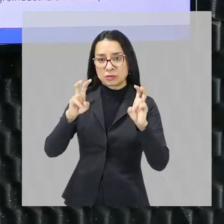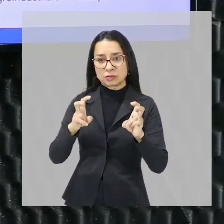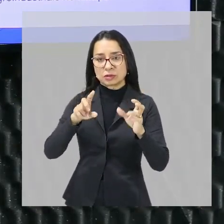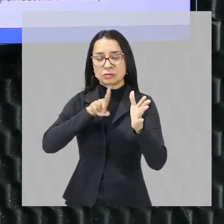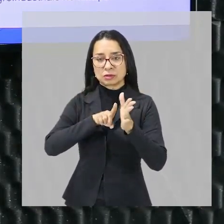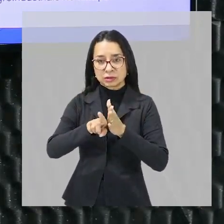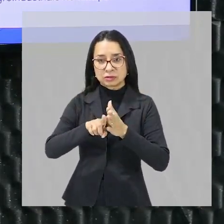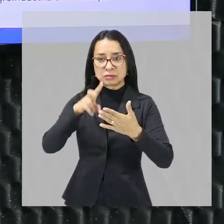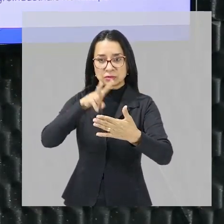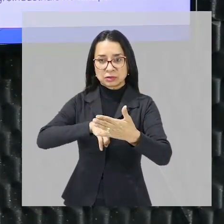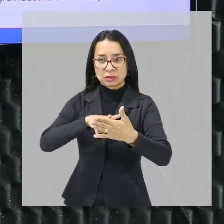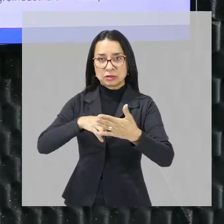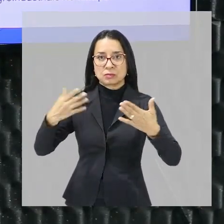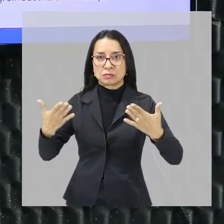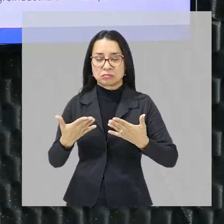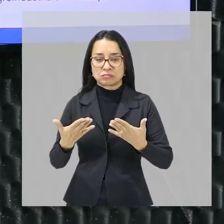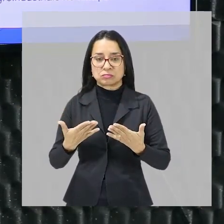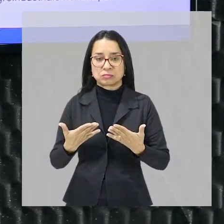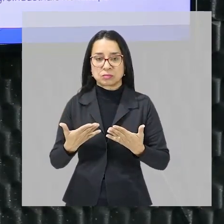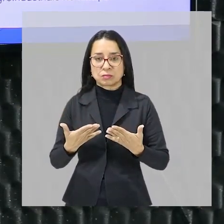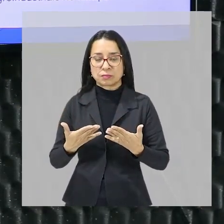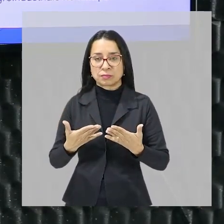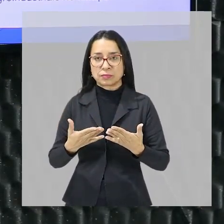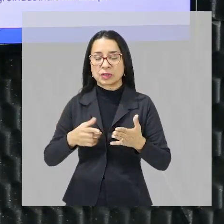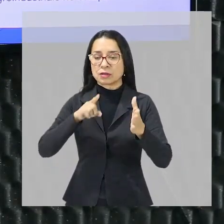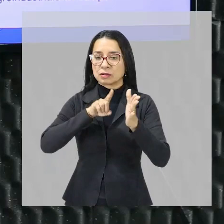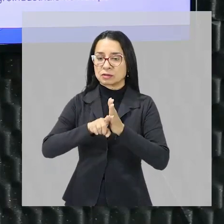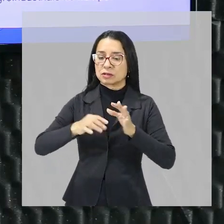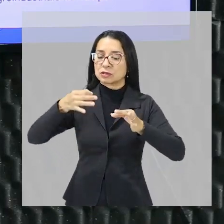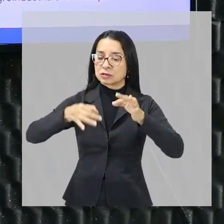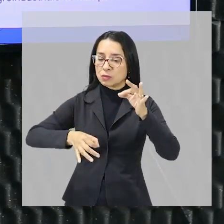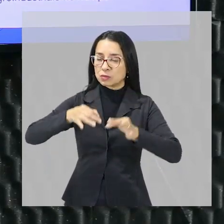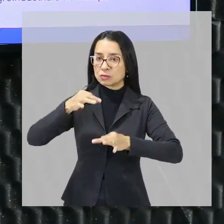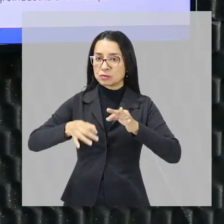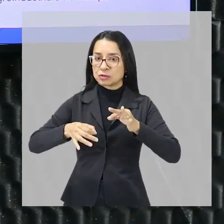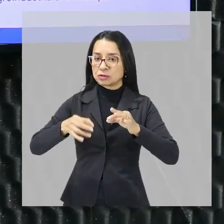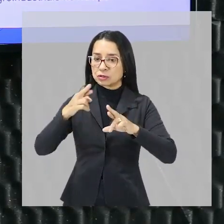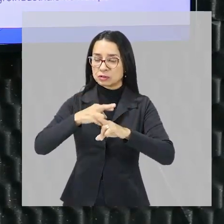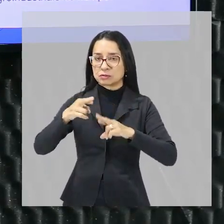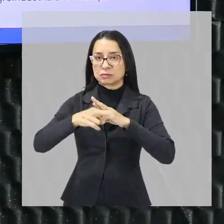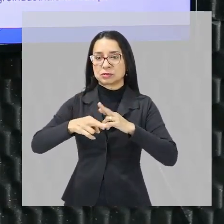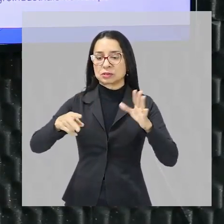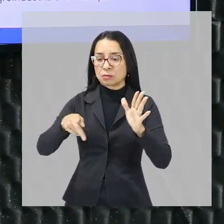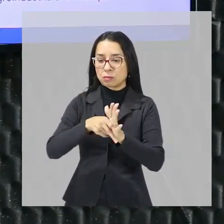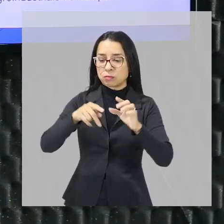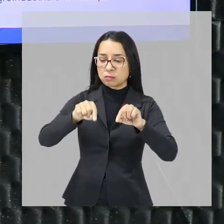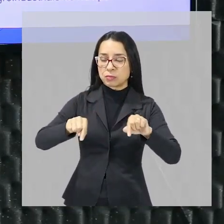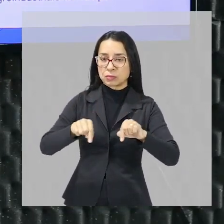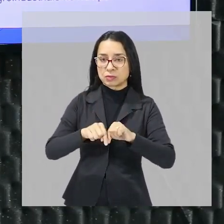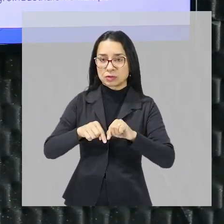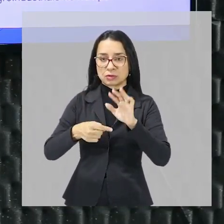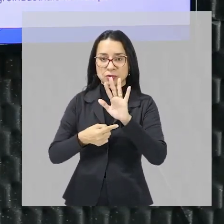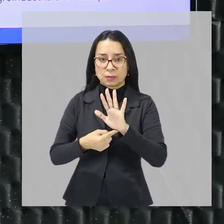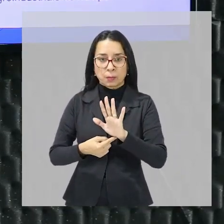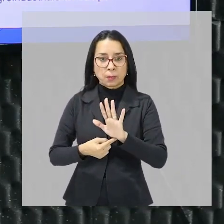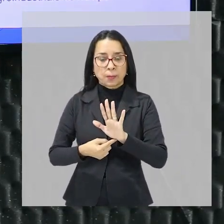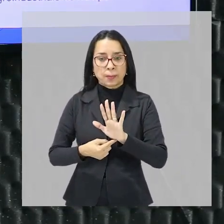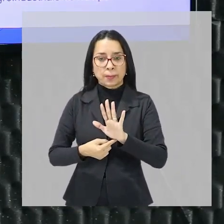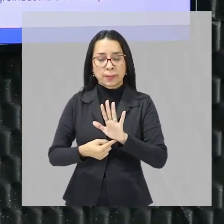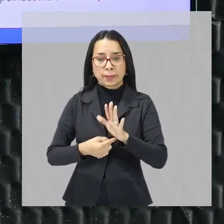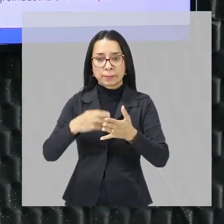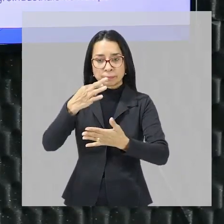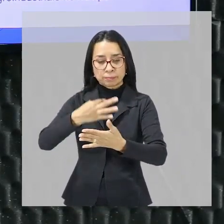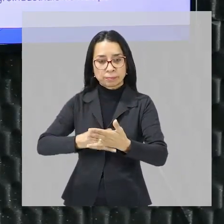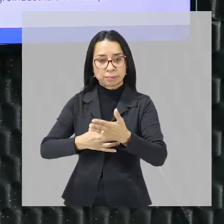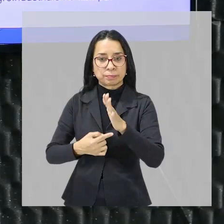que a gente leu ainda há pouco, né, a questão jurídica acerca da propriedade, apresentado no texto propõe-se a. Então, qual